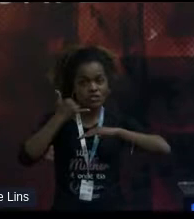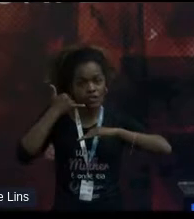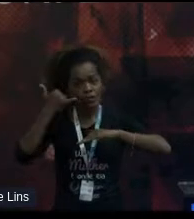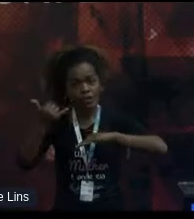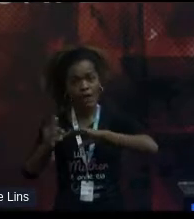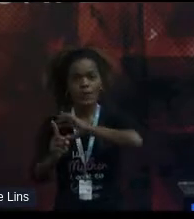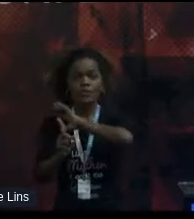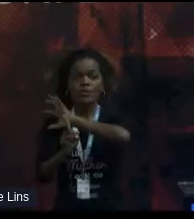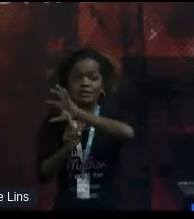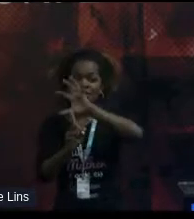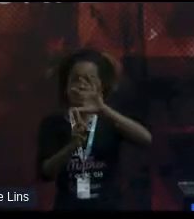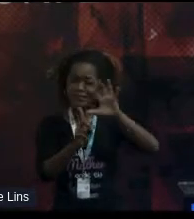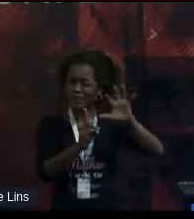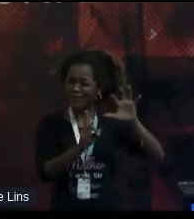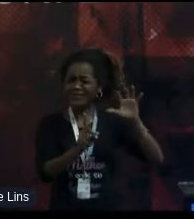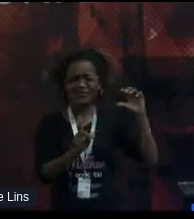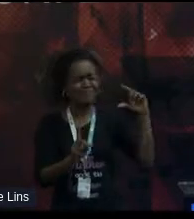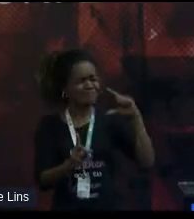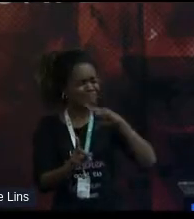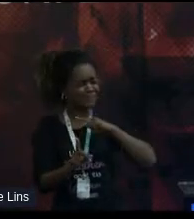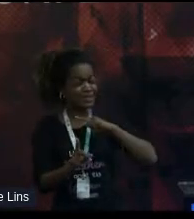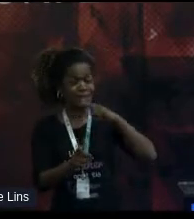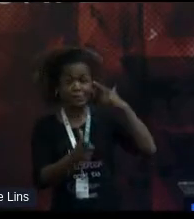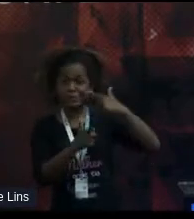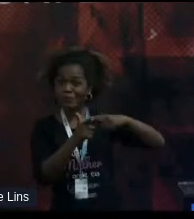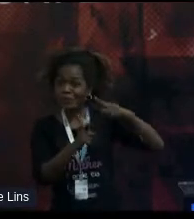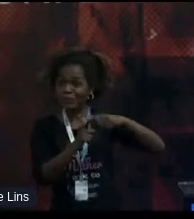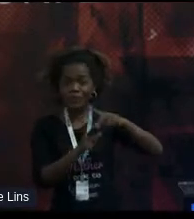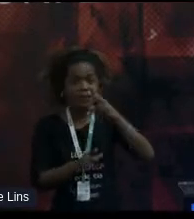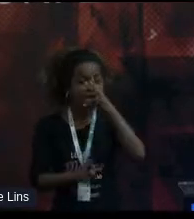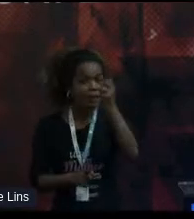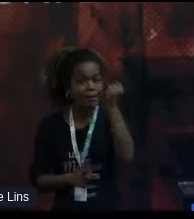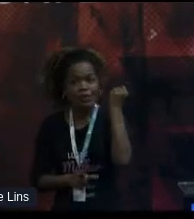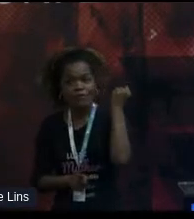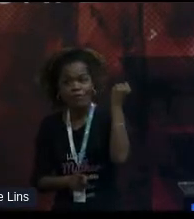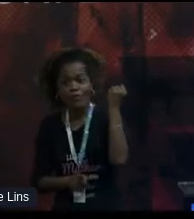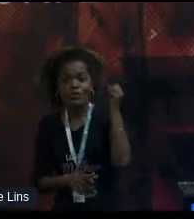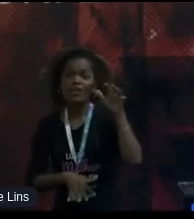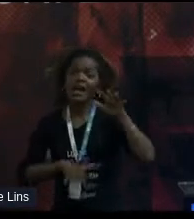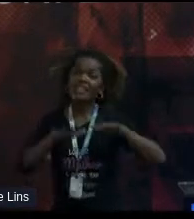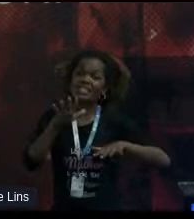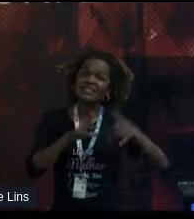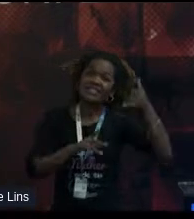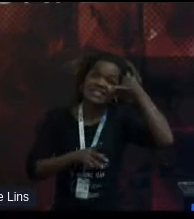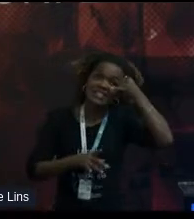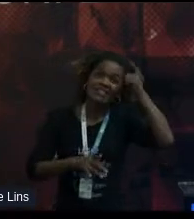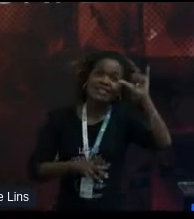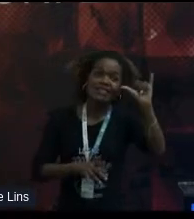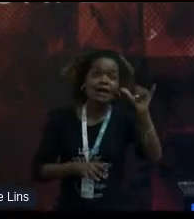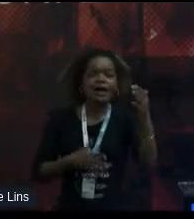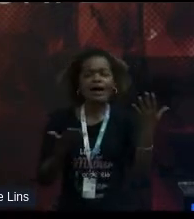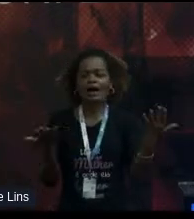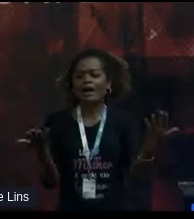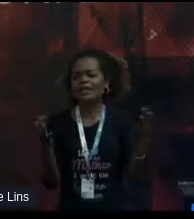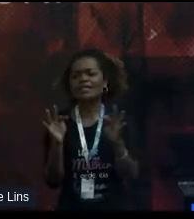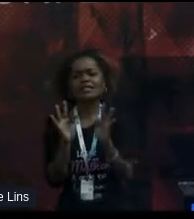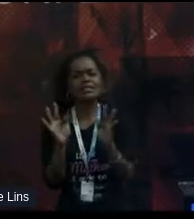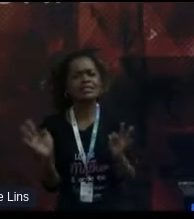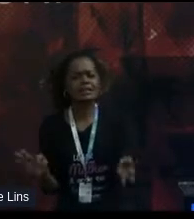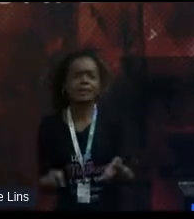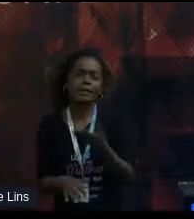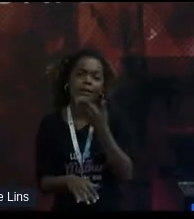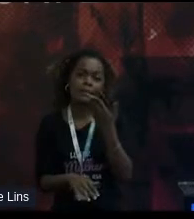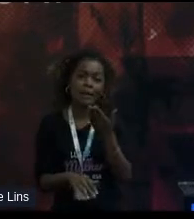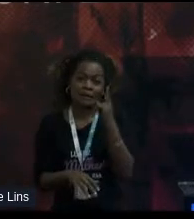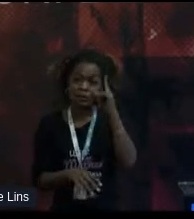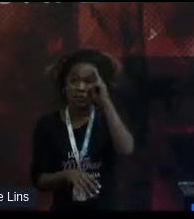causam enormes e grandes problemas, né? E evitá-los é, às vezes, muito simples, né? E aí a nossa ideia é,